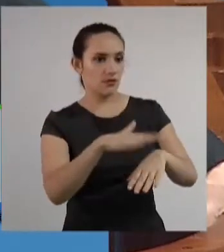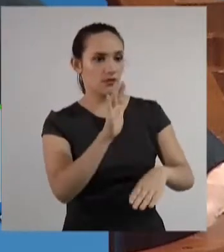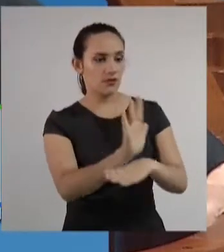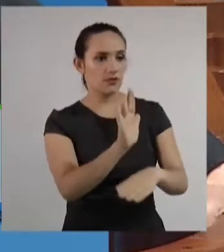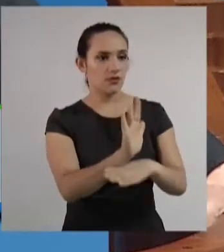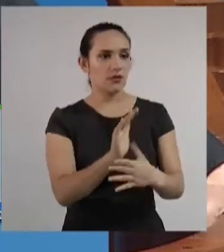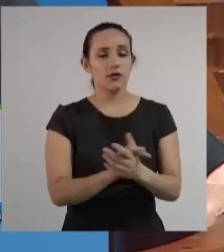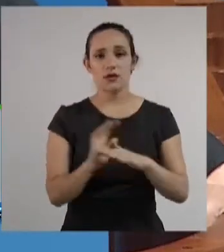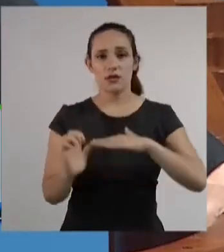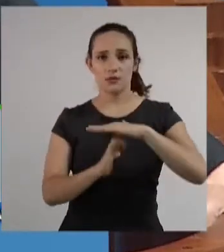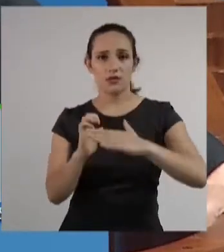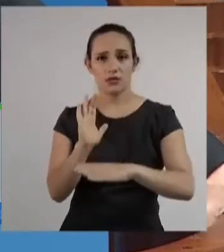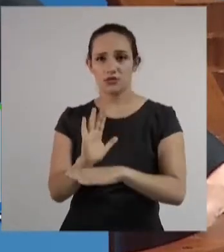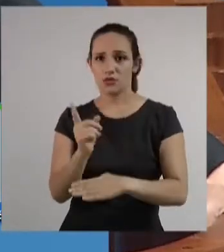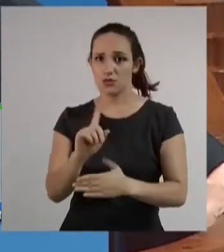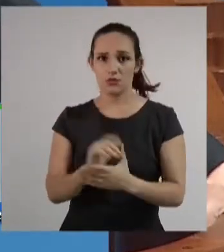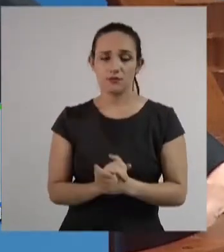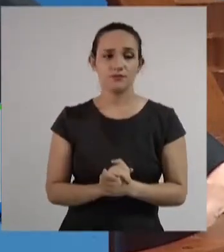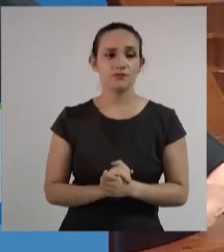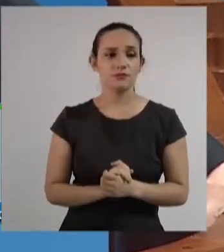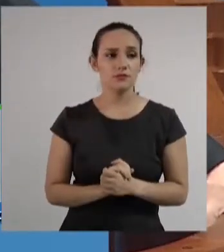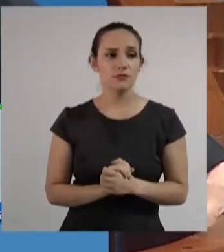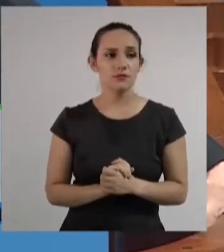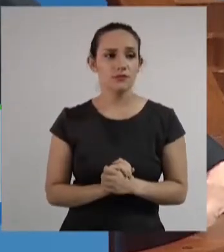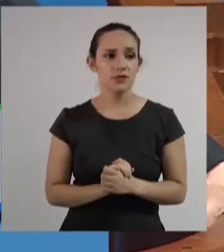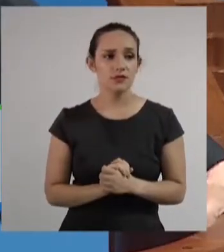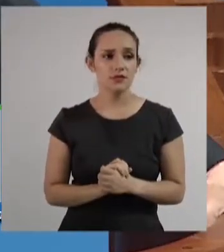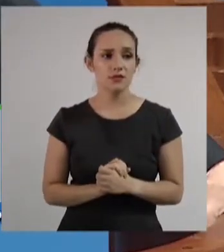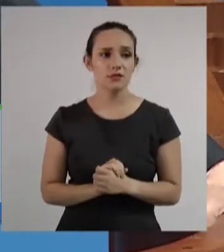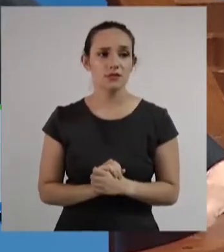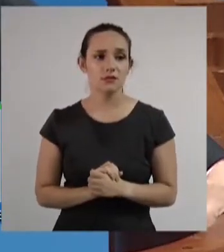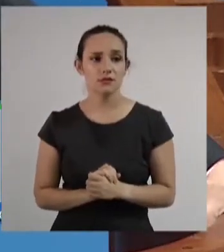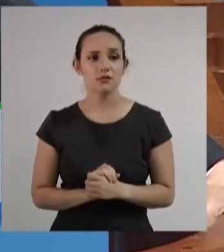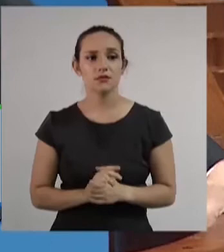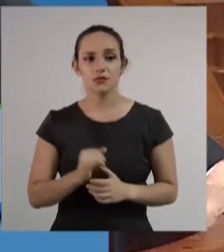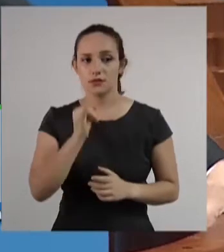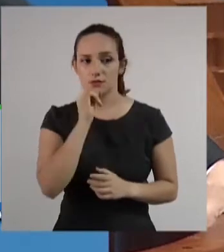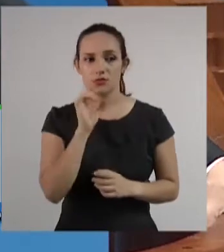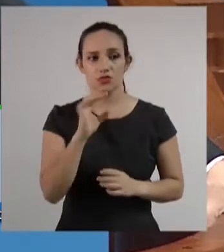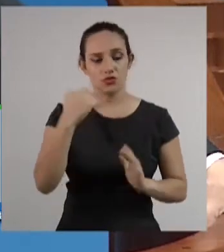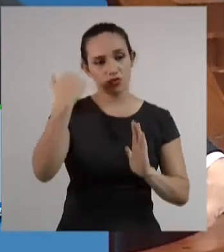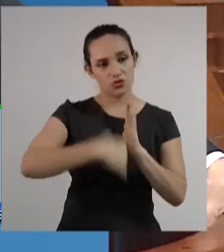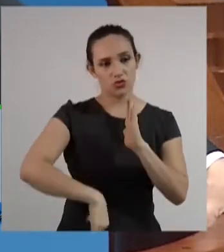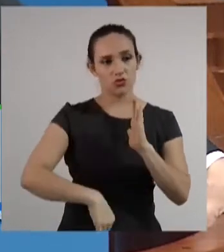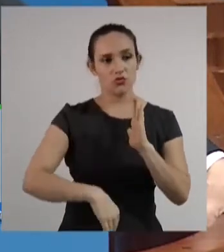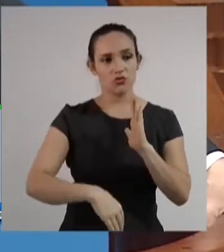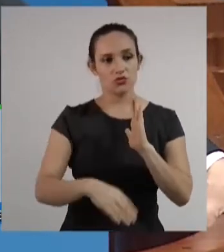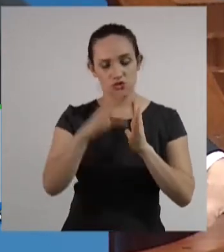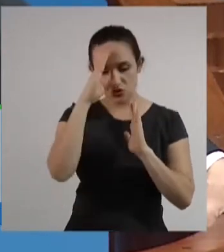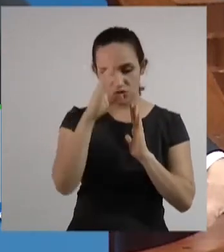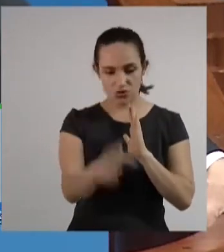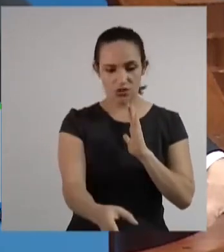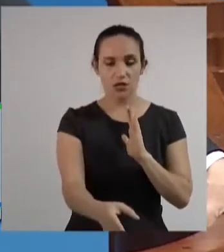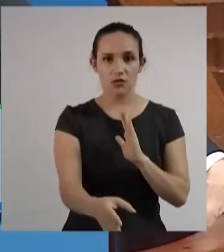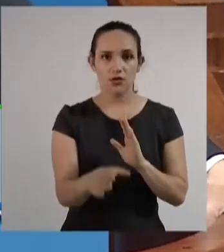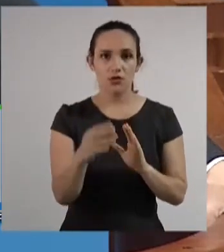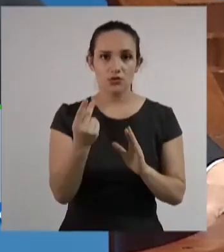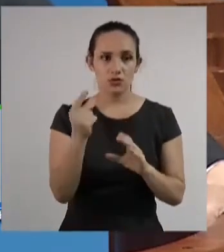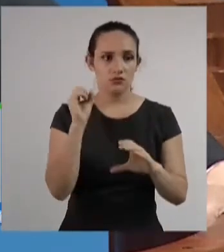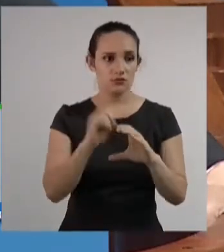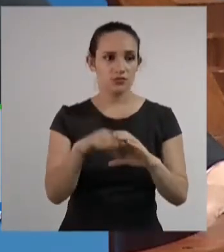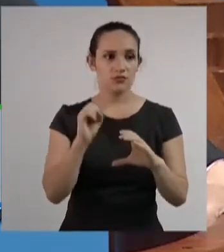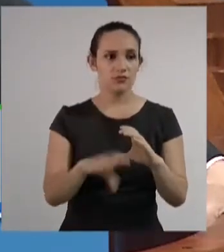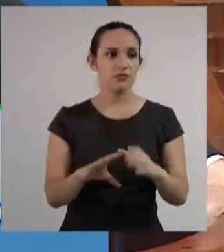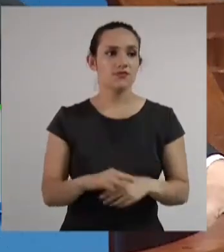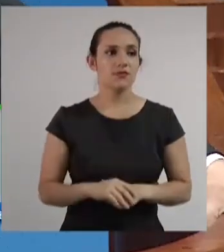não vão contribuir para o trabalhador, é só o desconto do salário dele que vai para a poupança, e ele